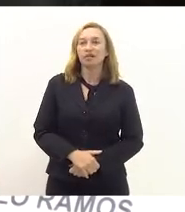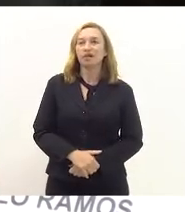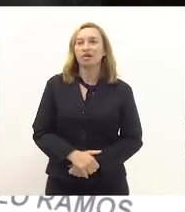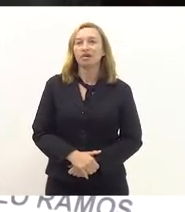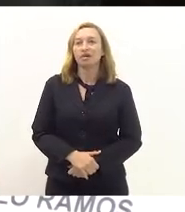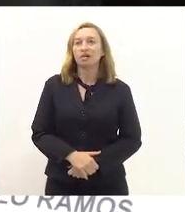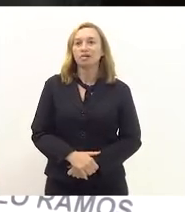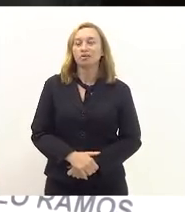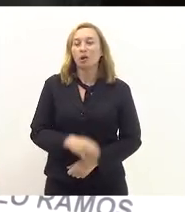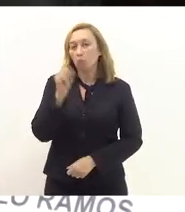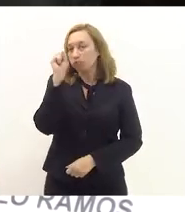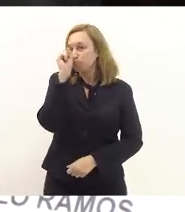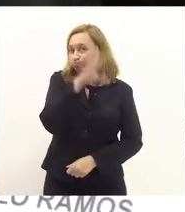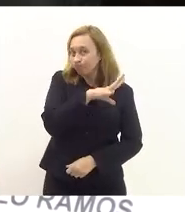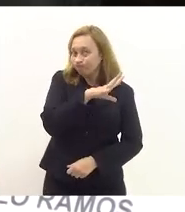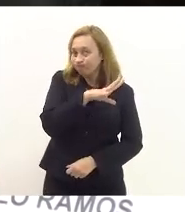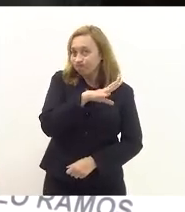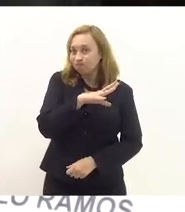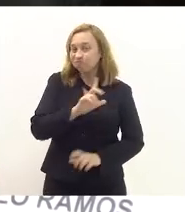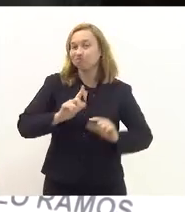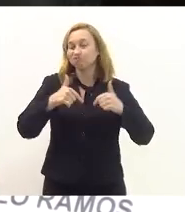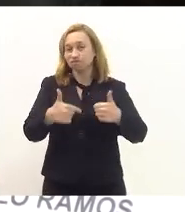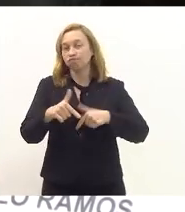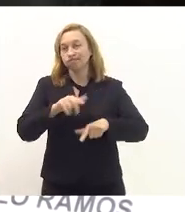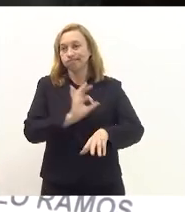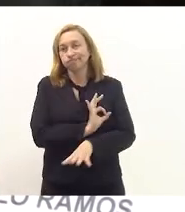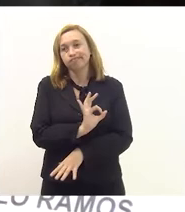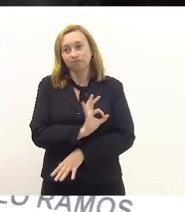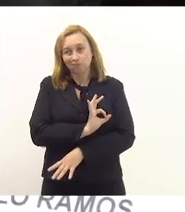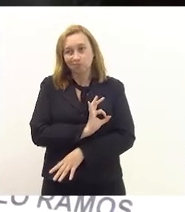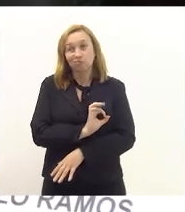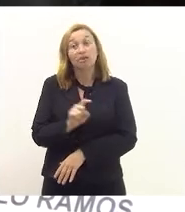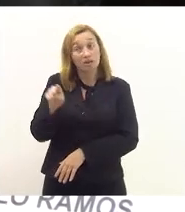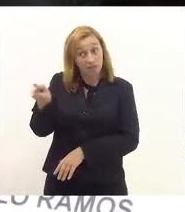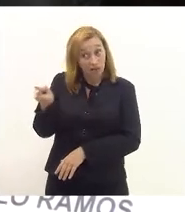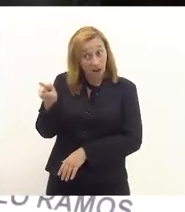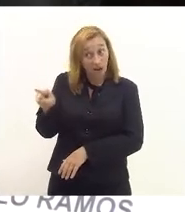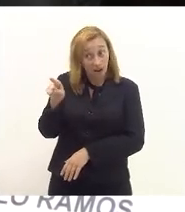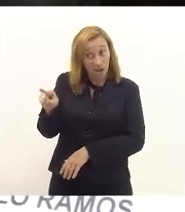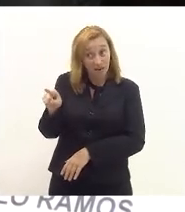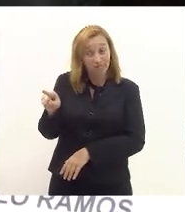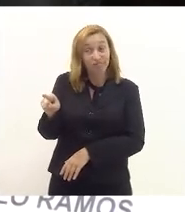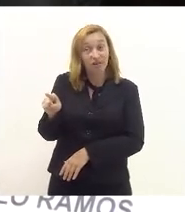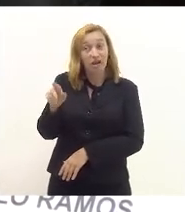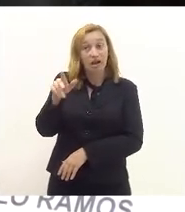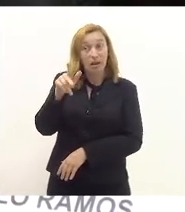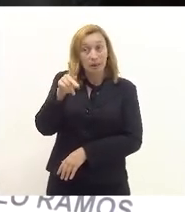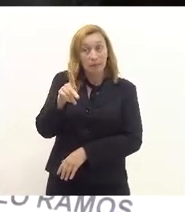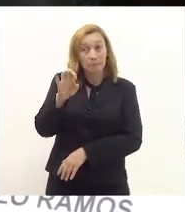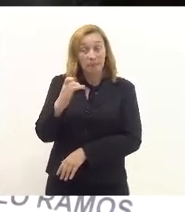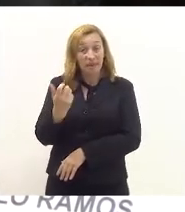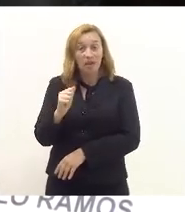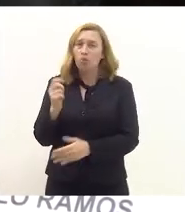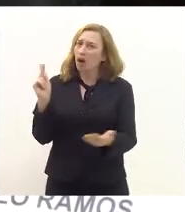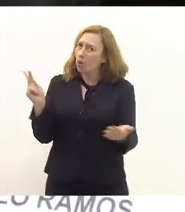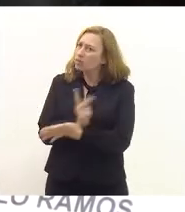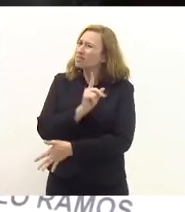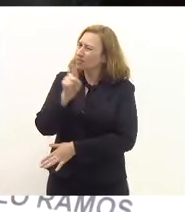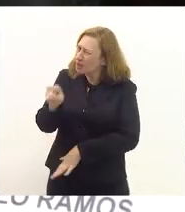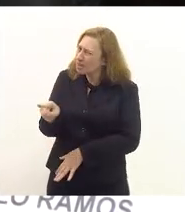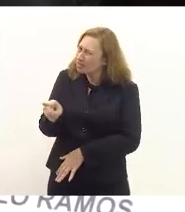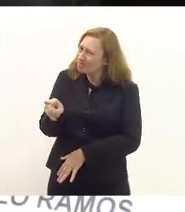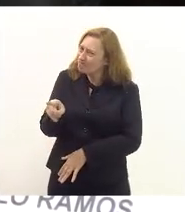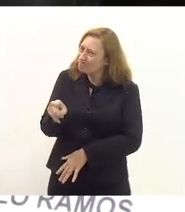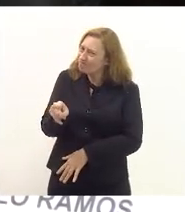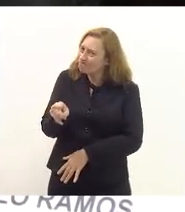sobre o absurdo dessa ação policial lá no Complexo da Penha. O que aconteceu ali